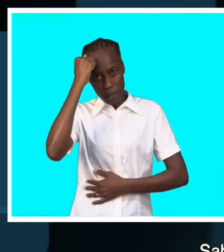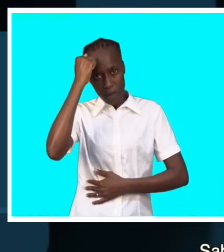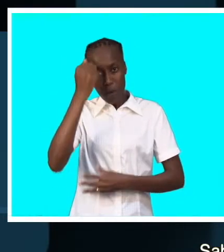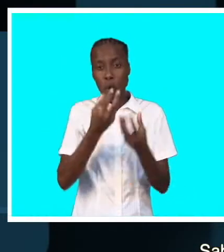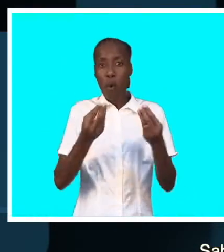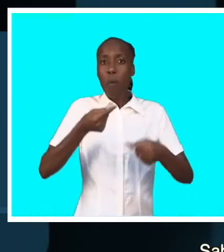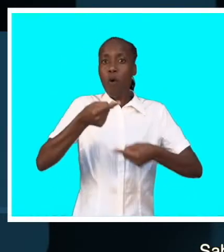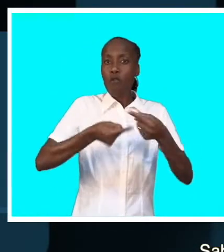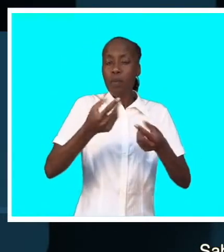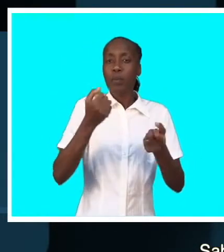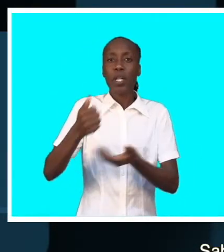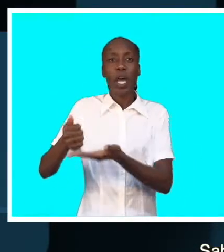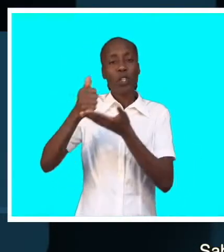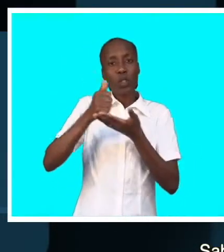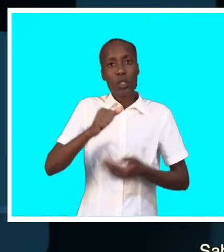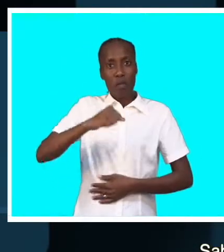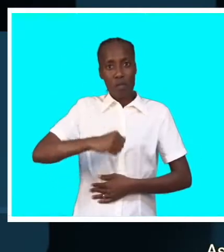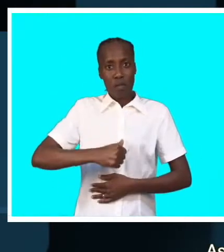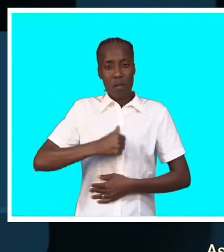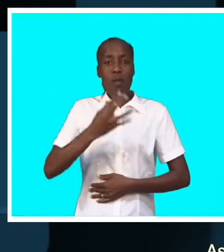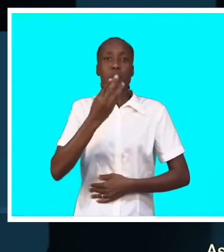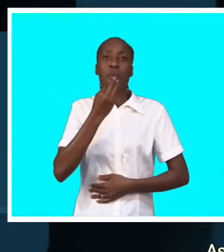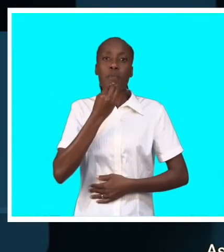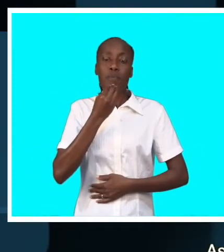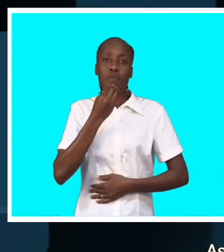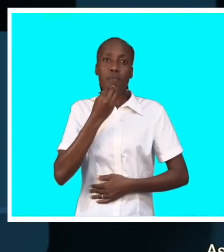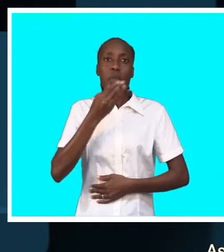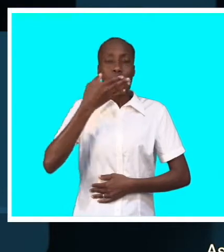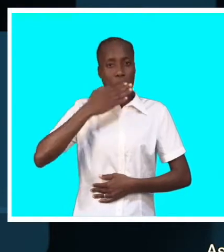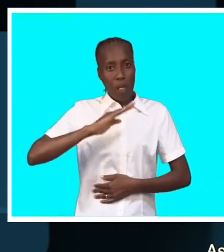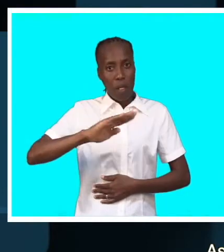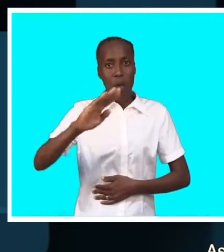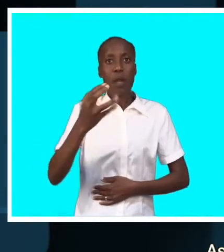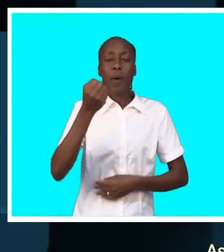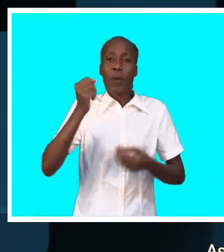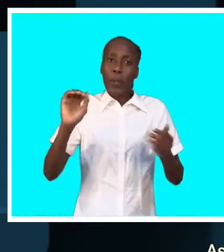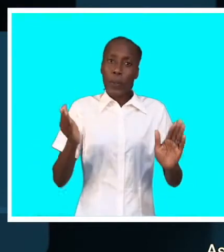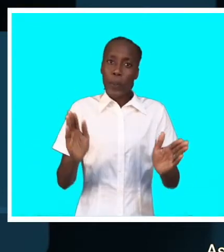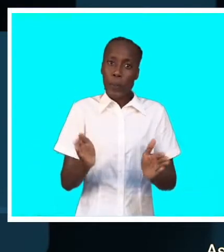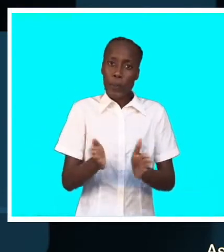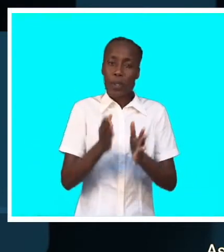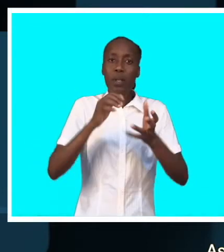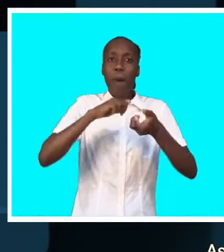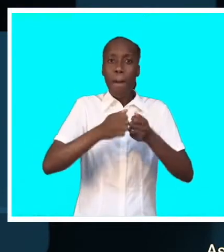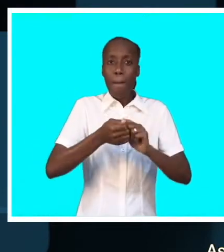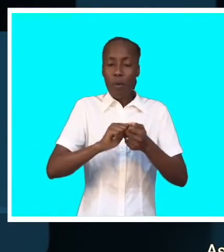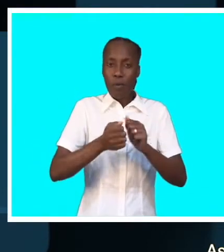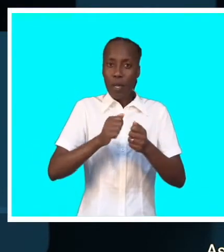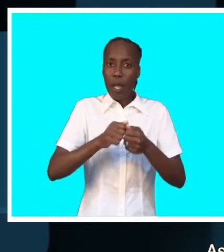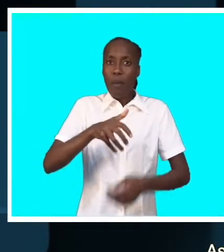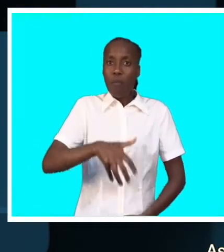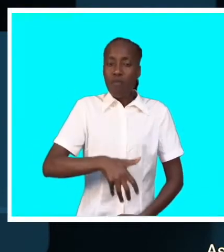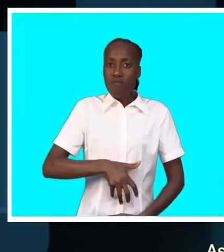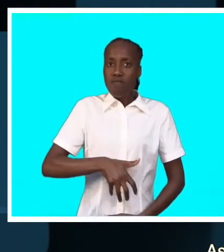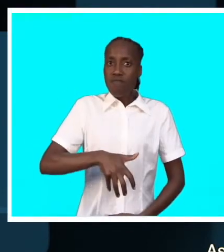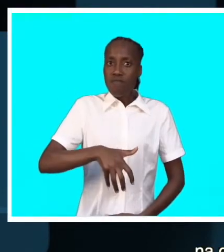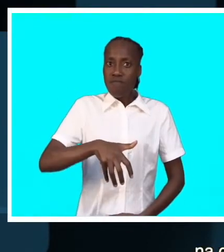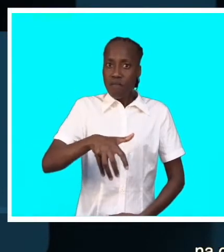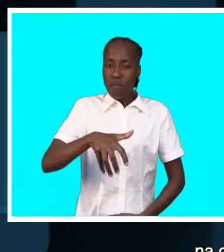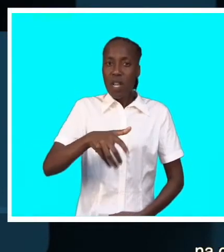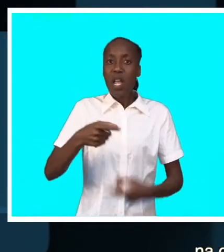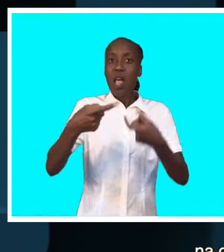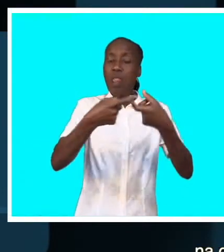ajudar muito a eles poderem se alimentar bem e assim vai reduzir também o problema da desnutrição que nós temos nas nossas famílias,